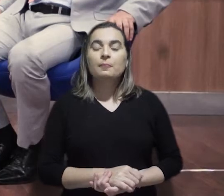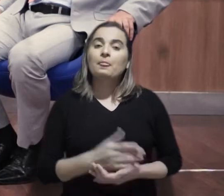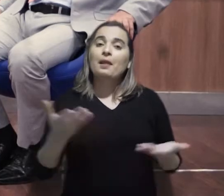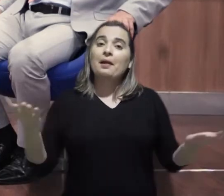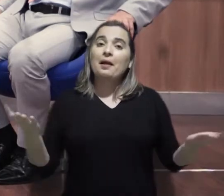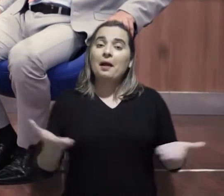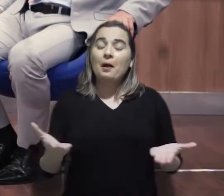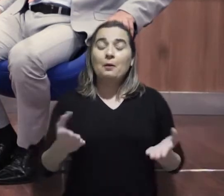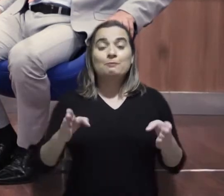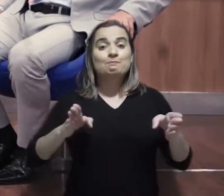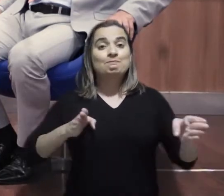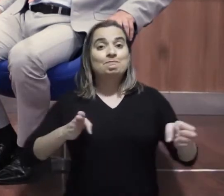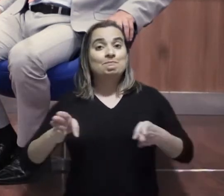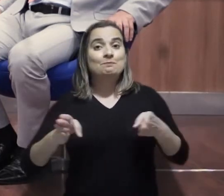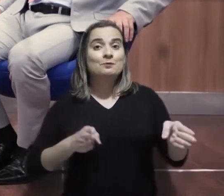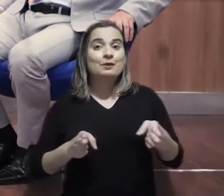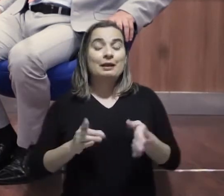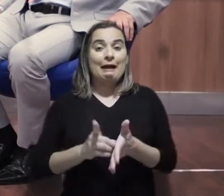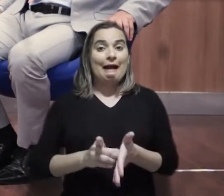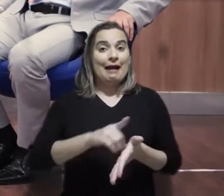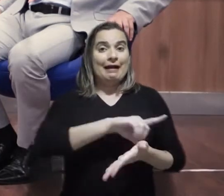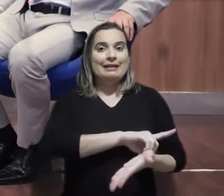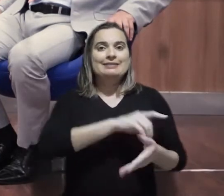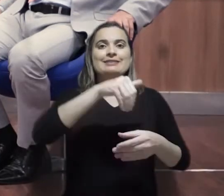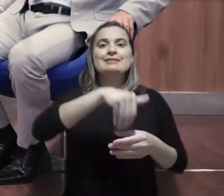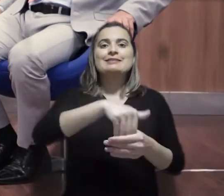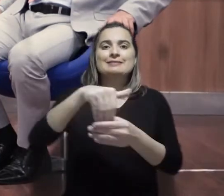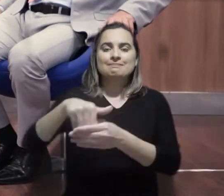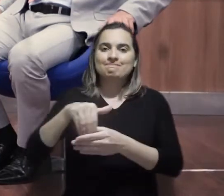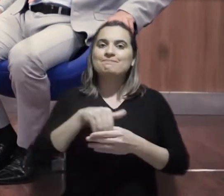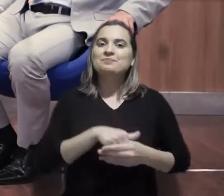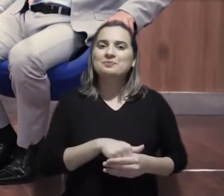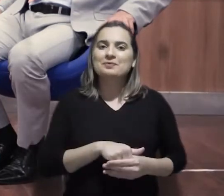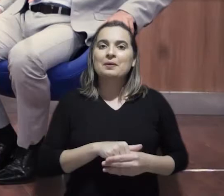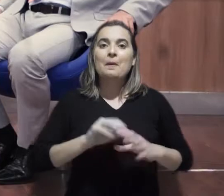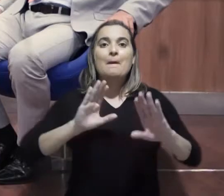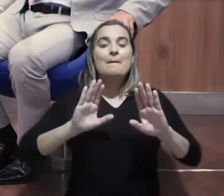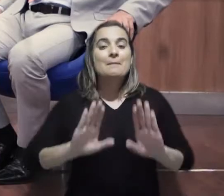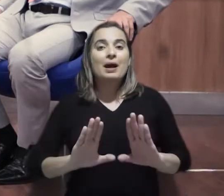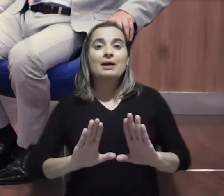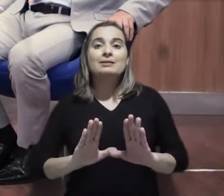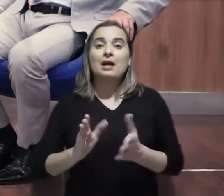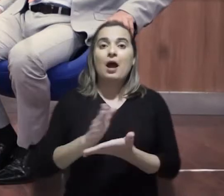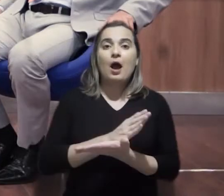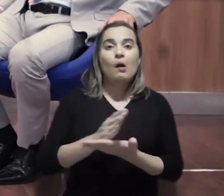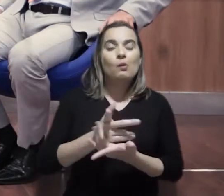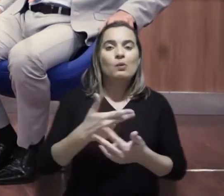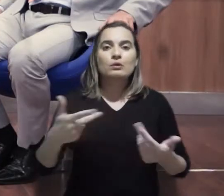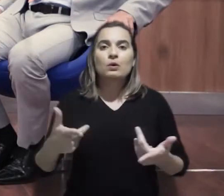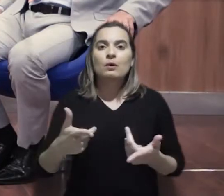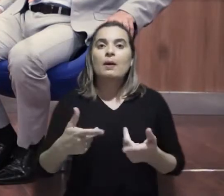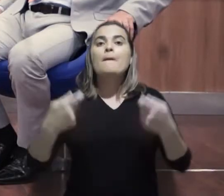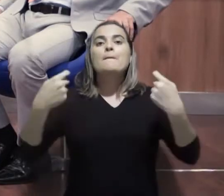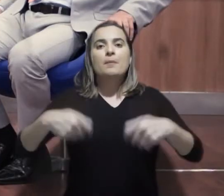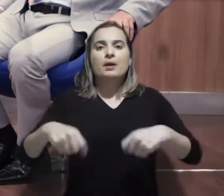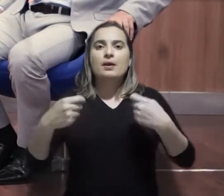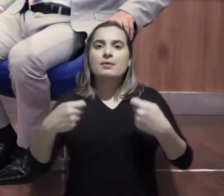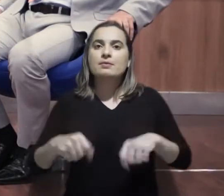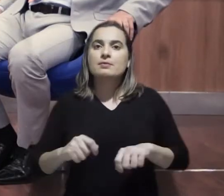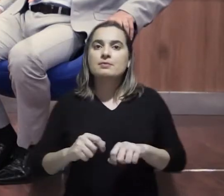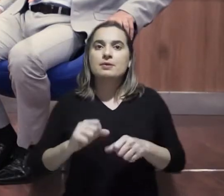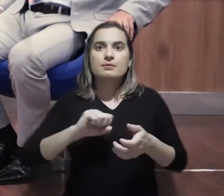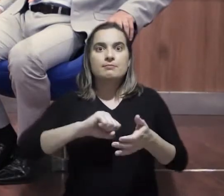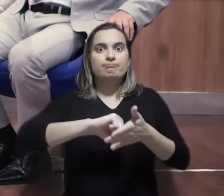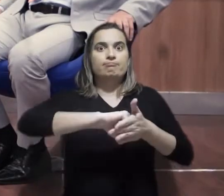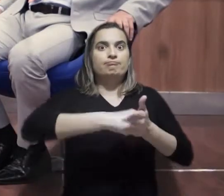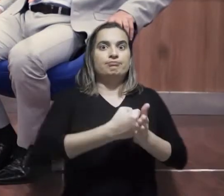Estamos no período pré-eleitoral e algumas ações são vedadas por pré-candidatos, mas a gente vai entender um pouquinho melhor sobre esse assunto, sobre a